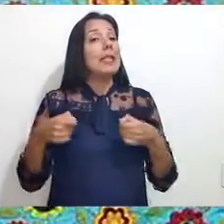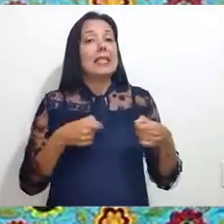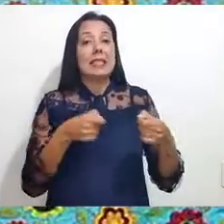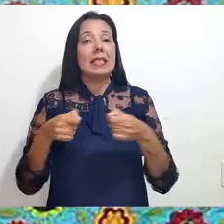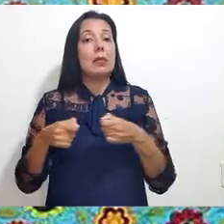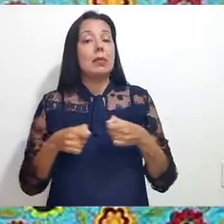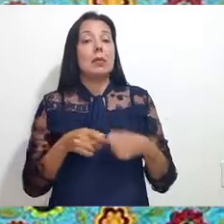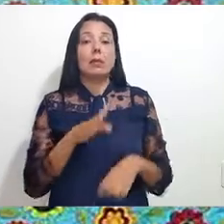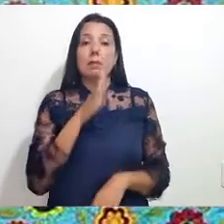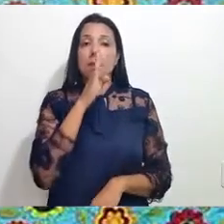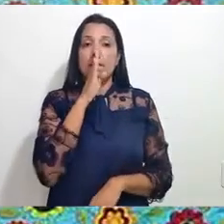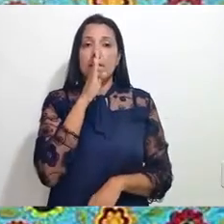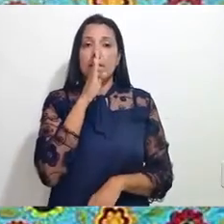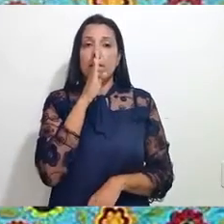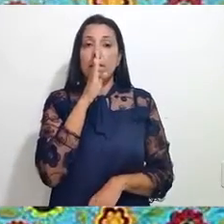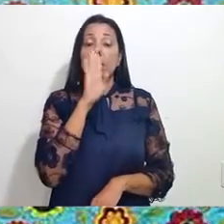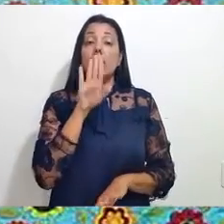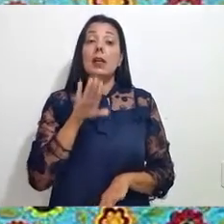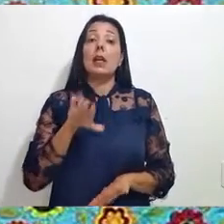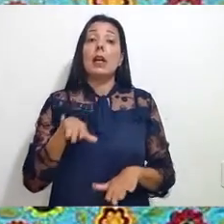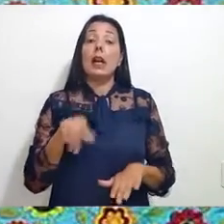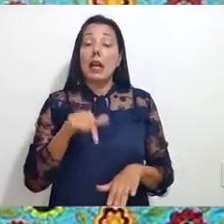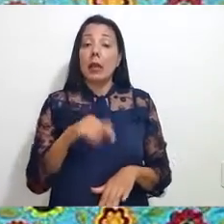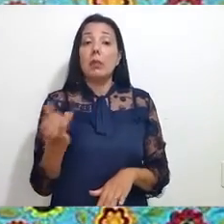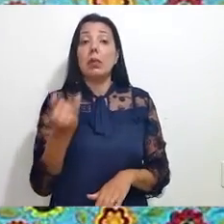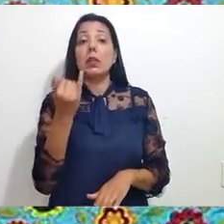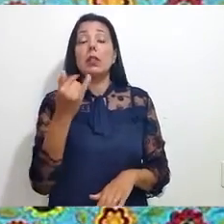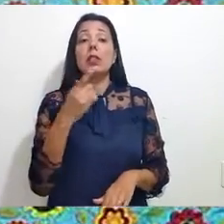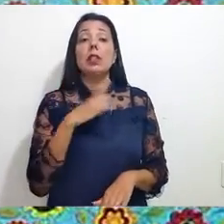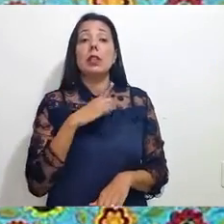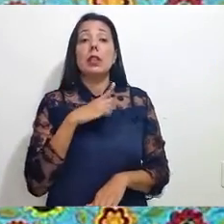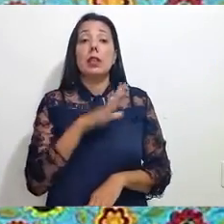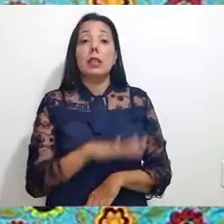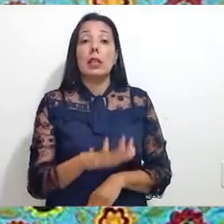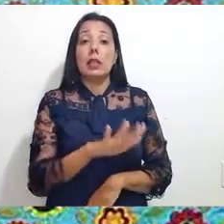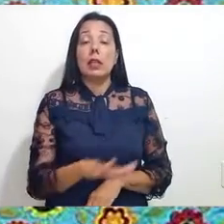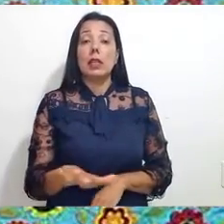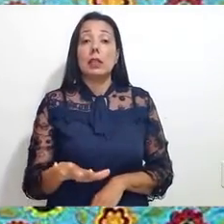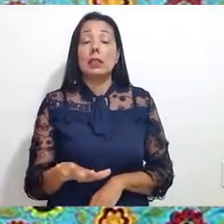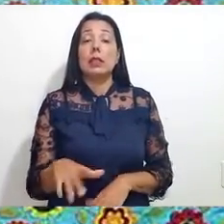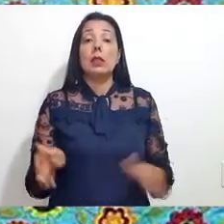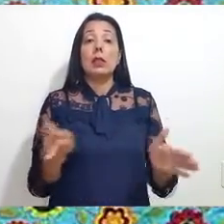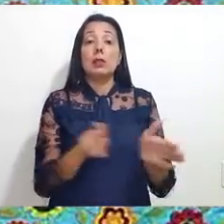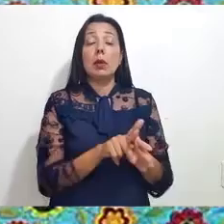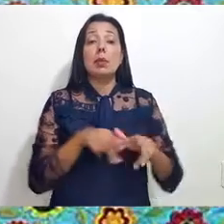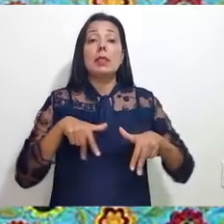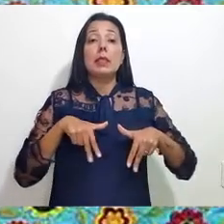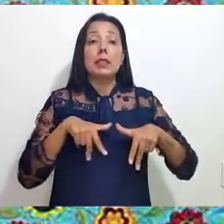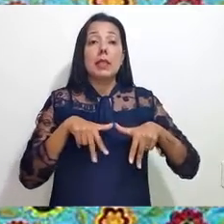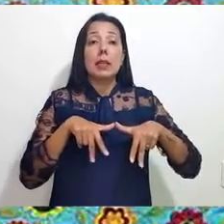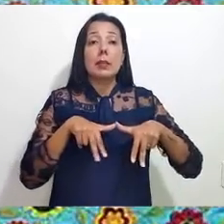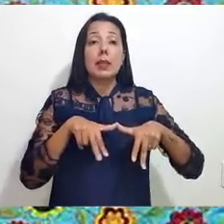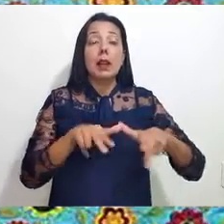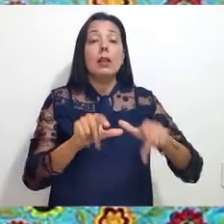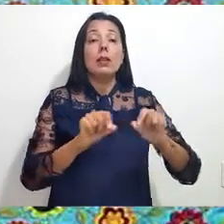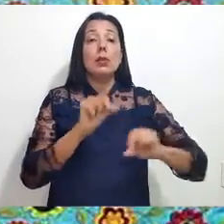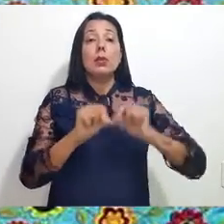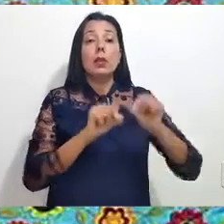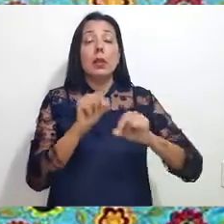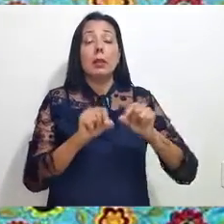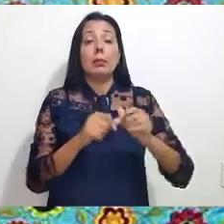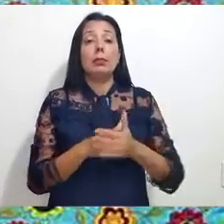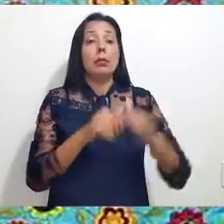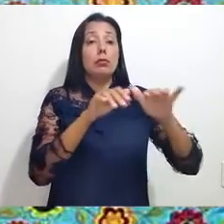tão bonito, e eu agradeço muito ao Simpro por essa oportunidade, me coloco aqui à disposição